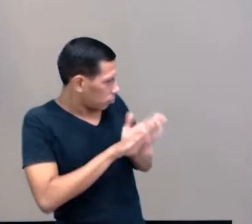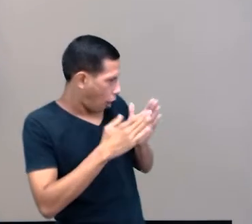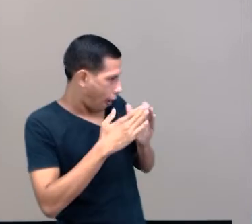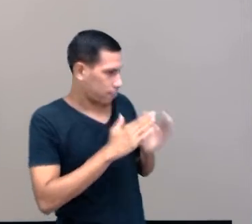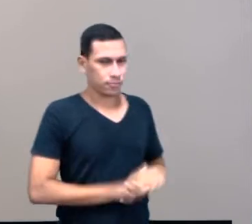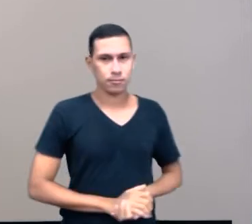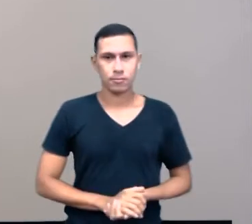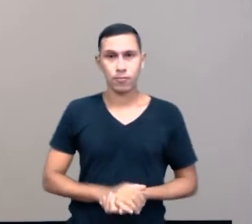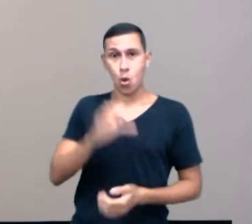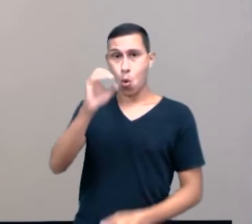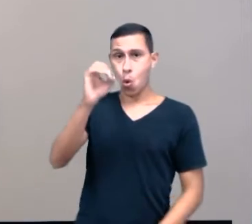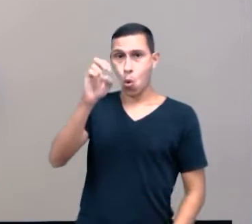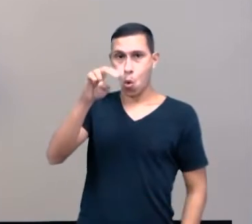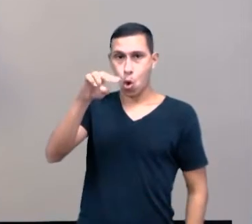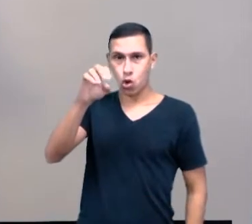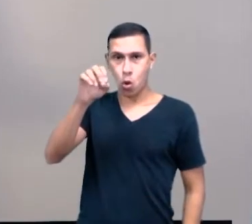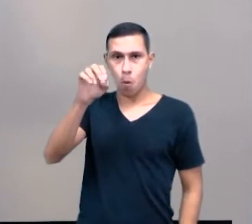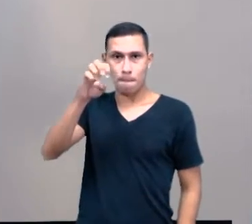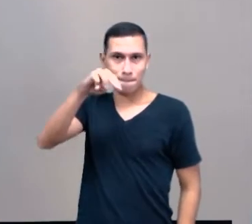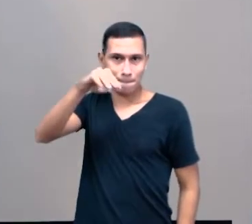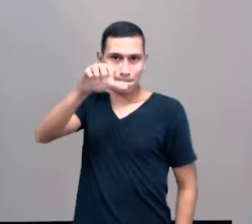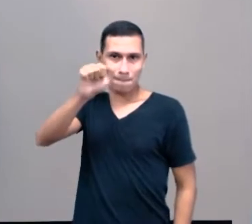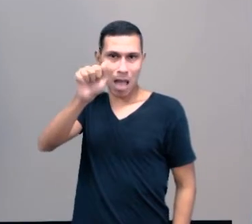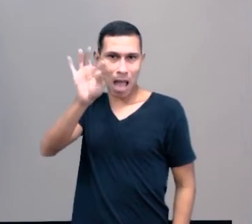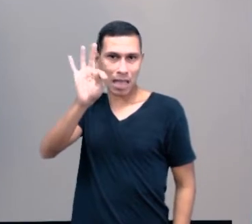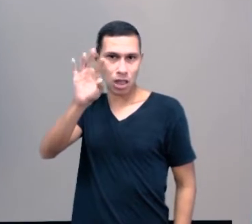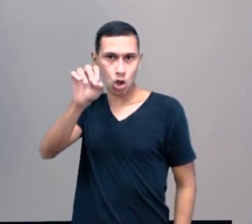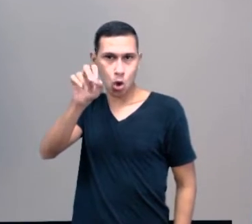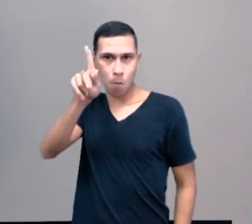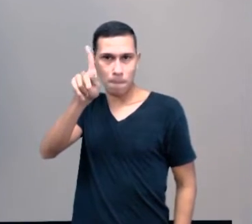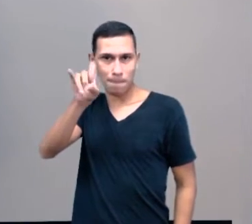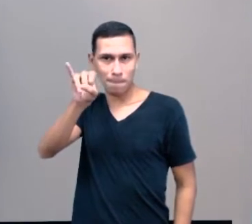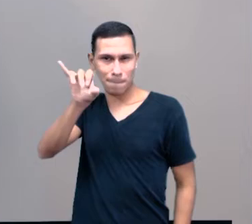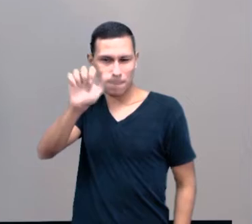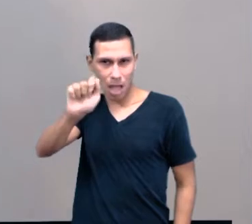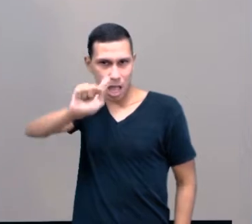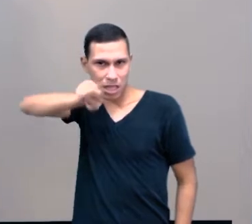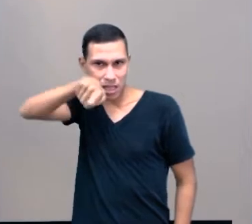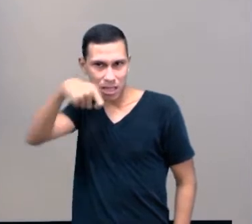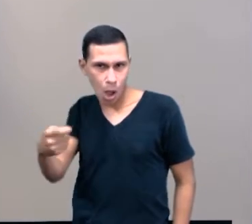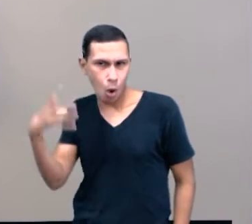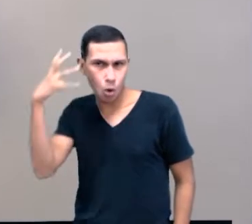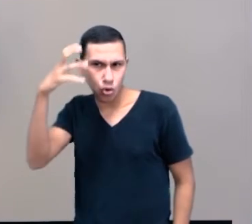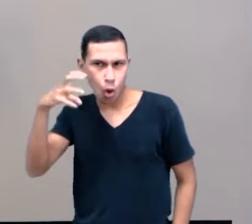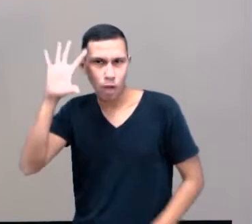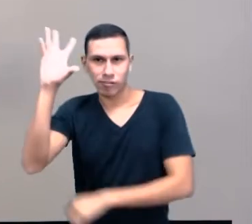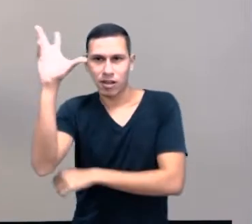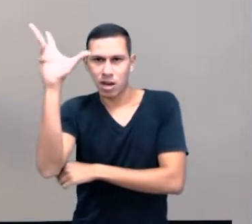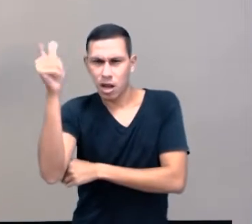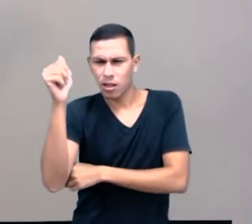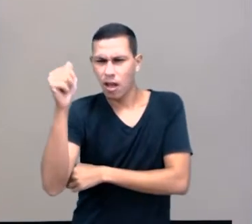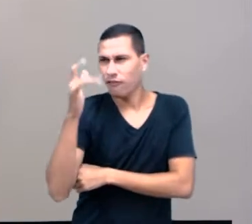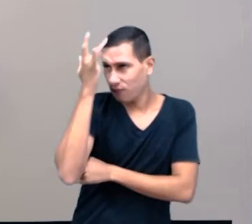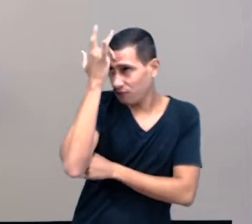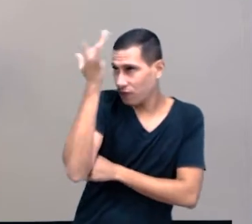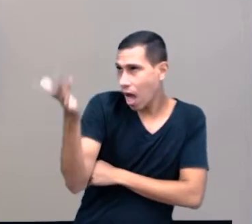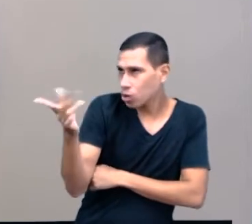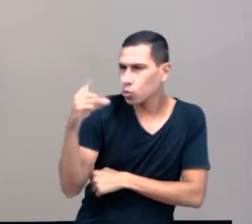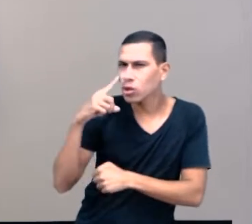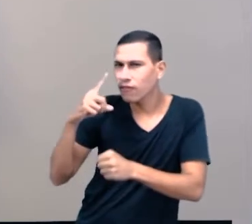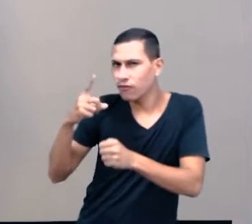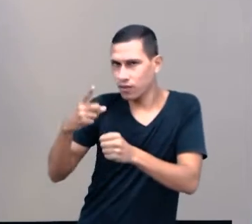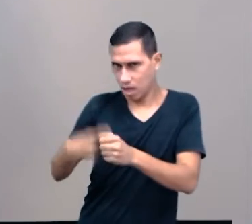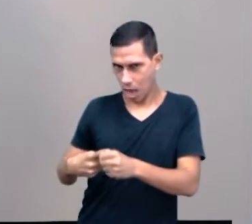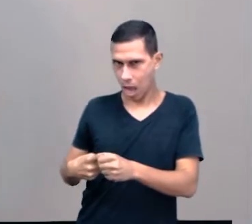as onomatopeias, apesar desse nome estranho, né, elas são muito fáceis de serem identificadas e também